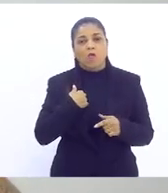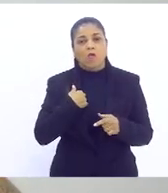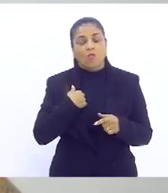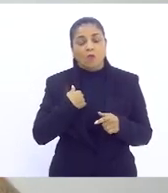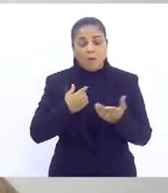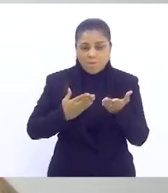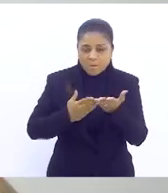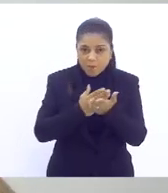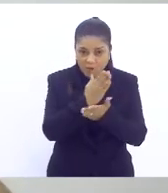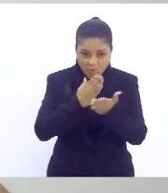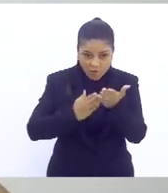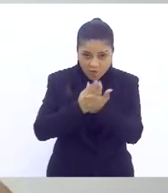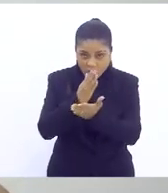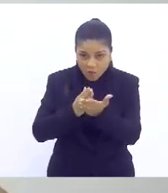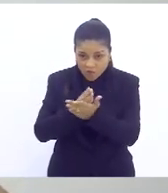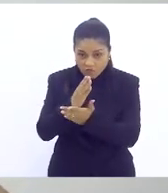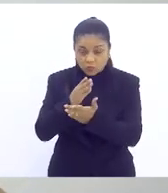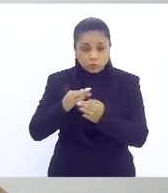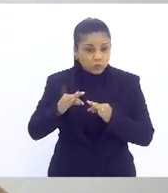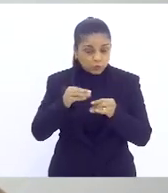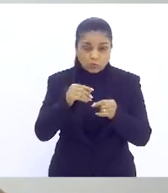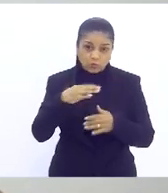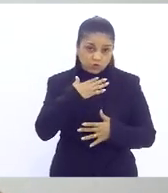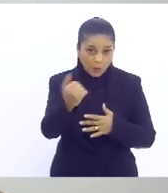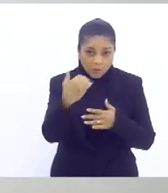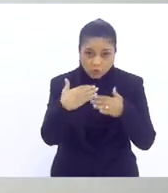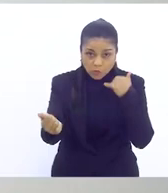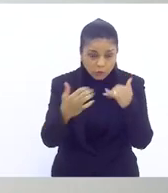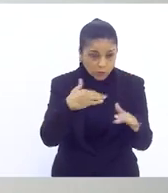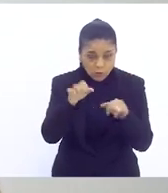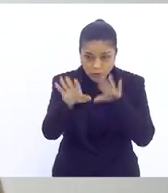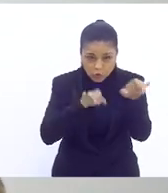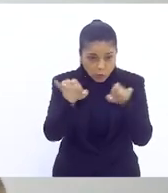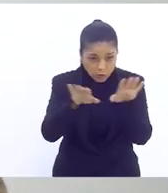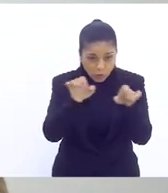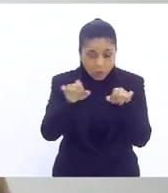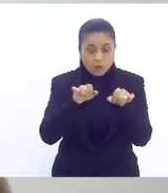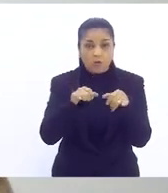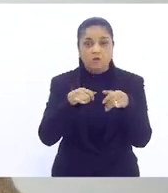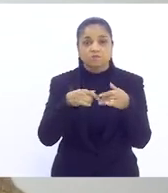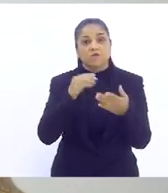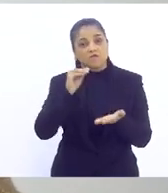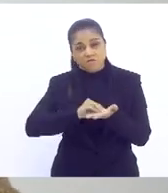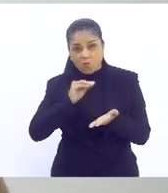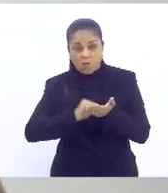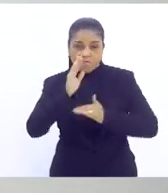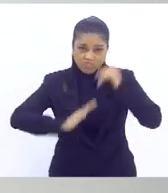que foi aprovado acabou sendo chamado né tamanha foi a carência e com aquela vacância